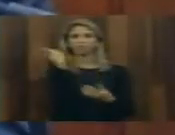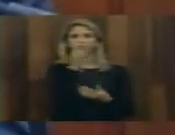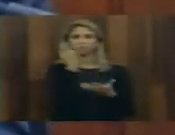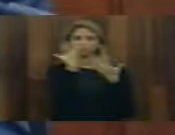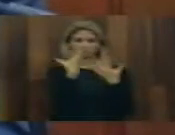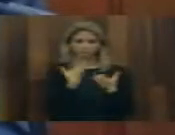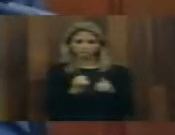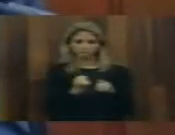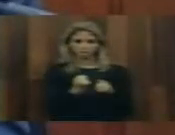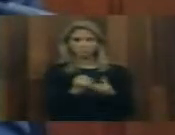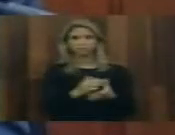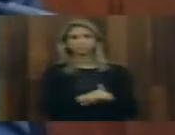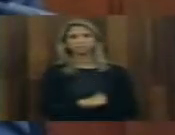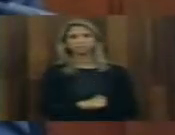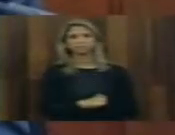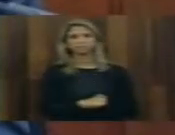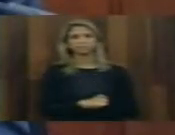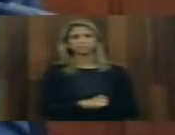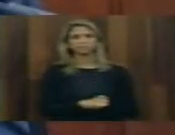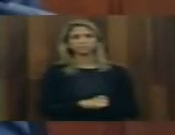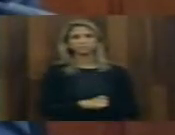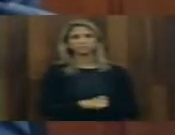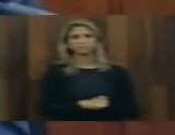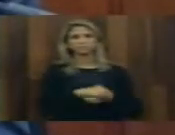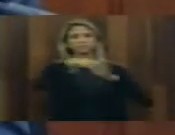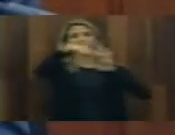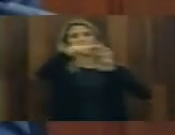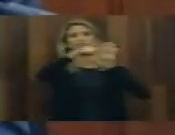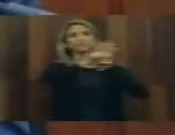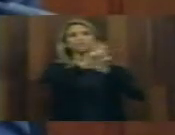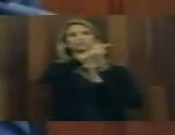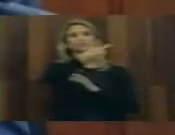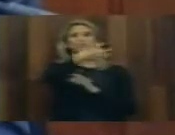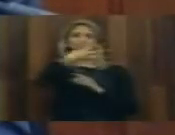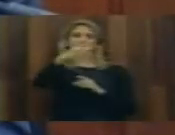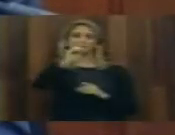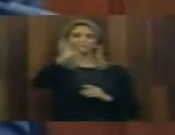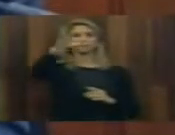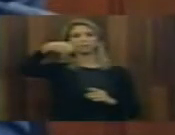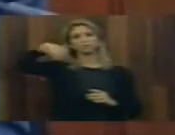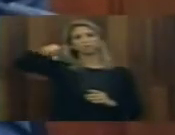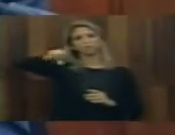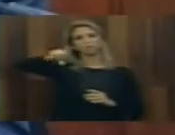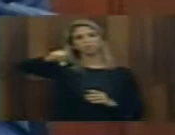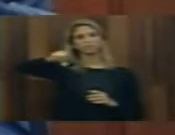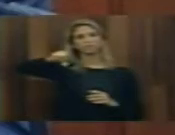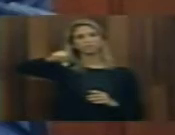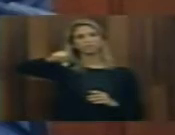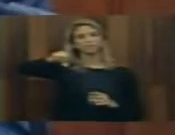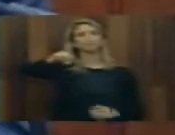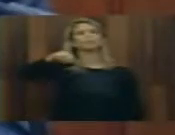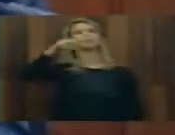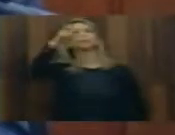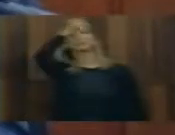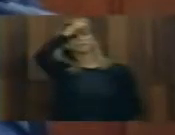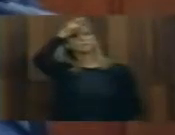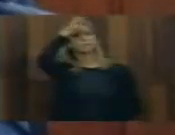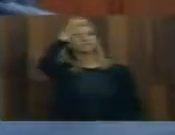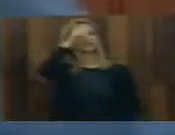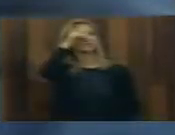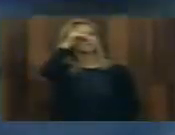permaneçam como estão, aprovado por unanimidade. Projeto de lei 240/19, promovente Adriano Guilherme de Teves